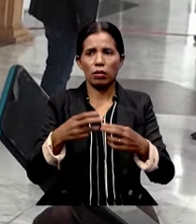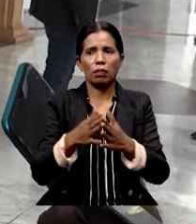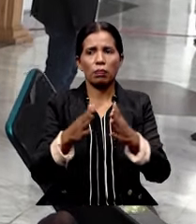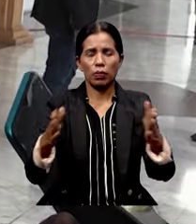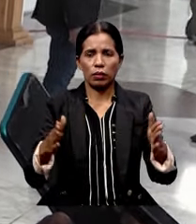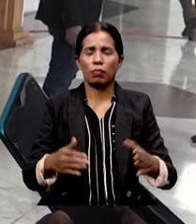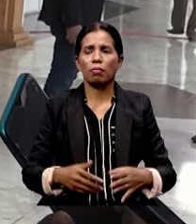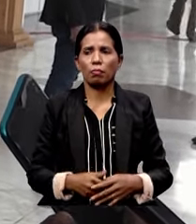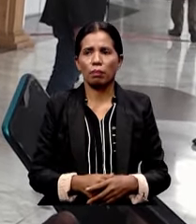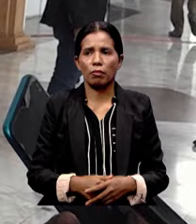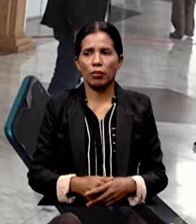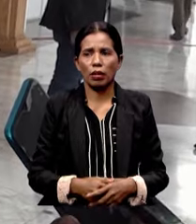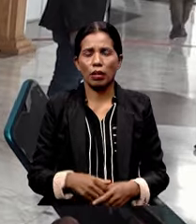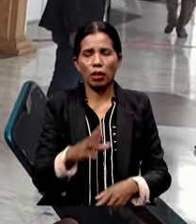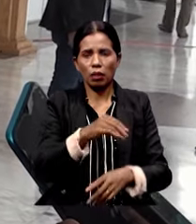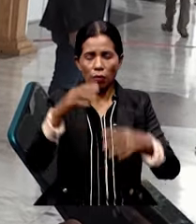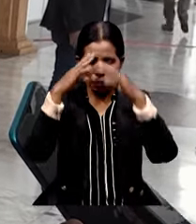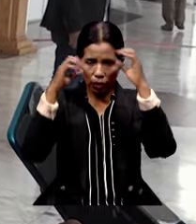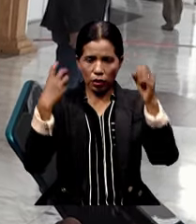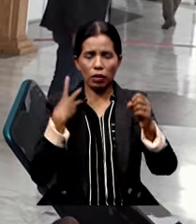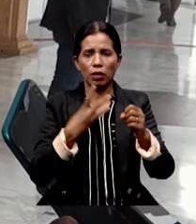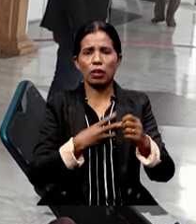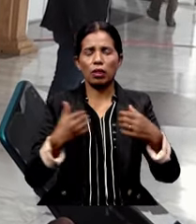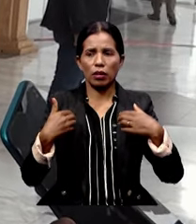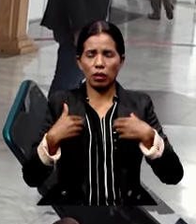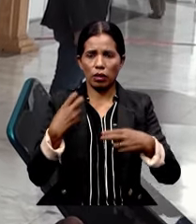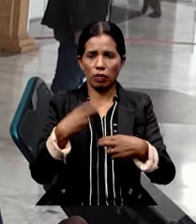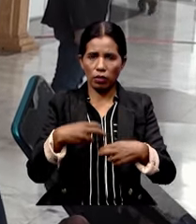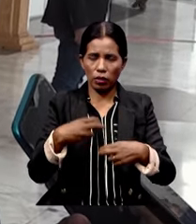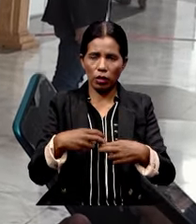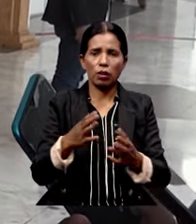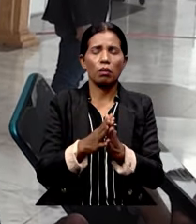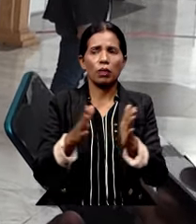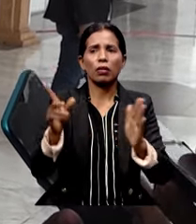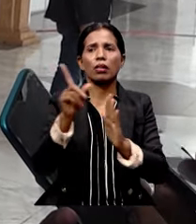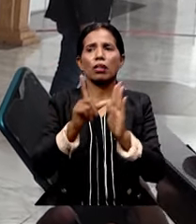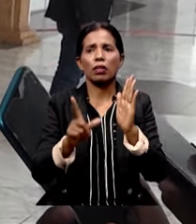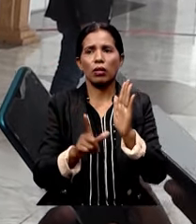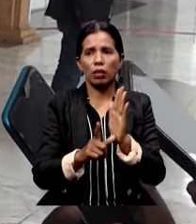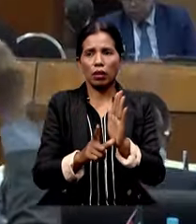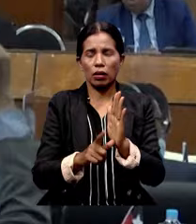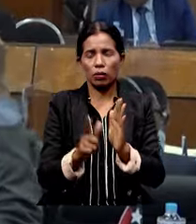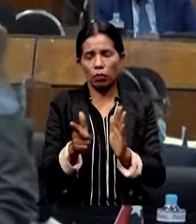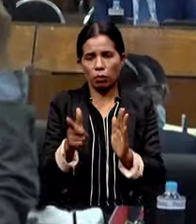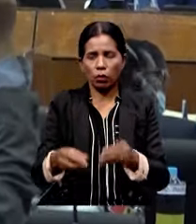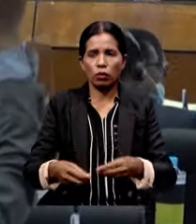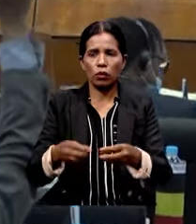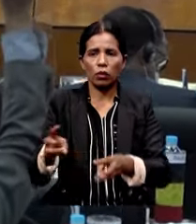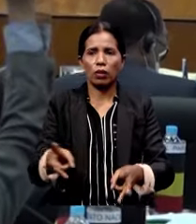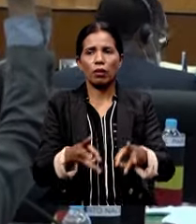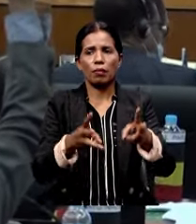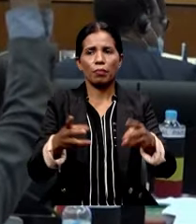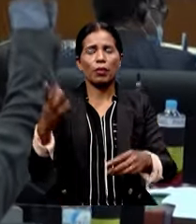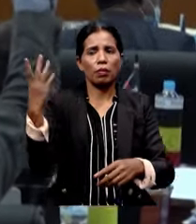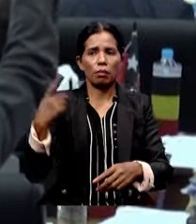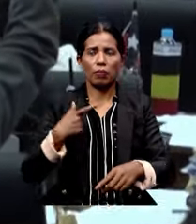julgamento. Lembra, o presidente considera. Então, aí a falhanço. Lei 20 que foi da Alambai da antes, no